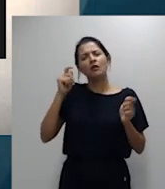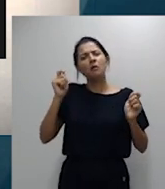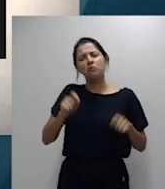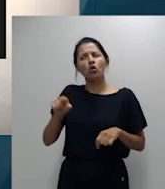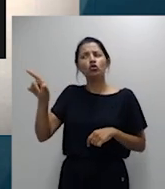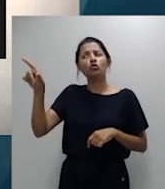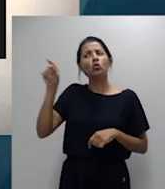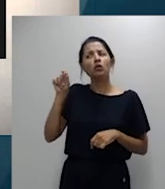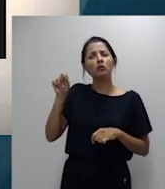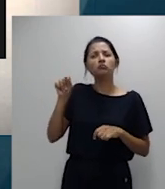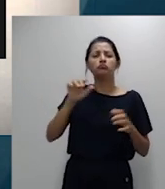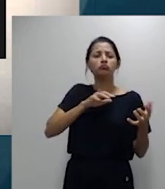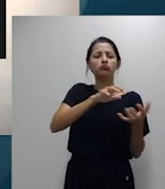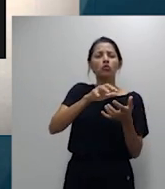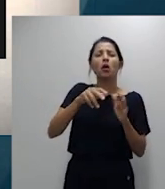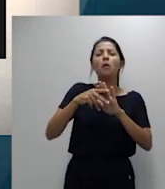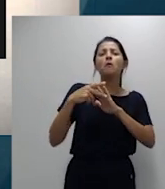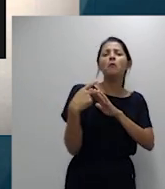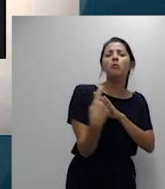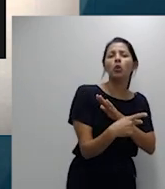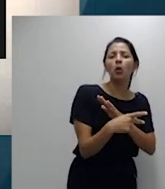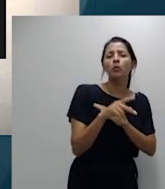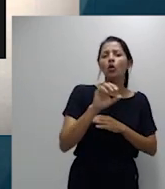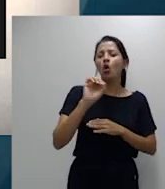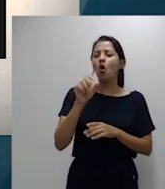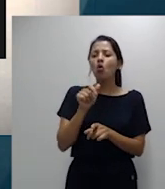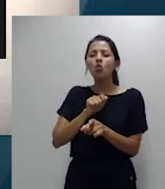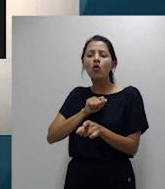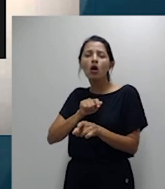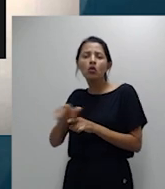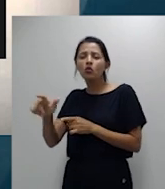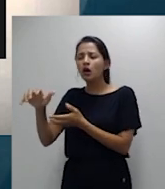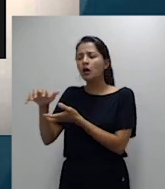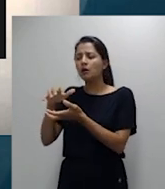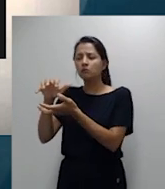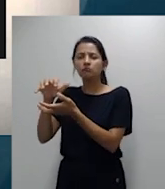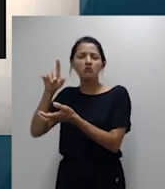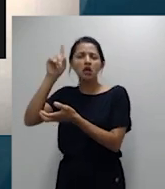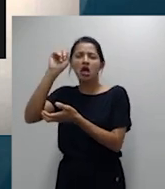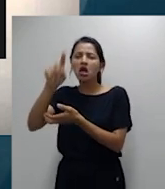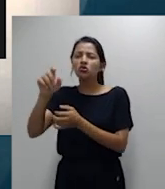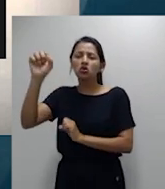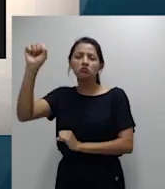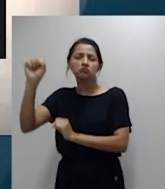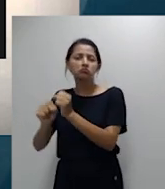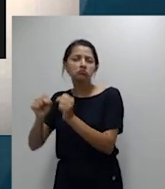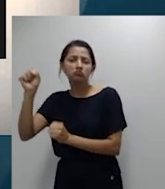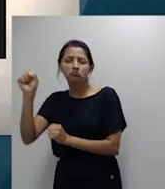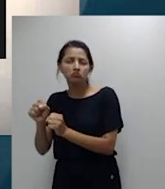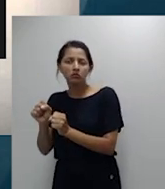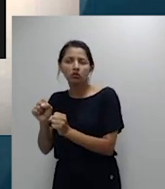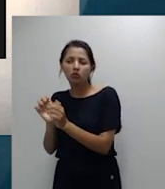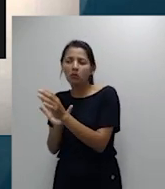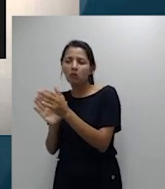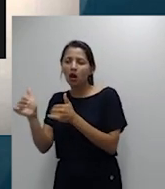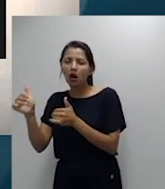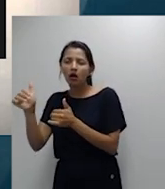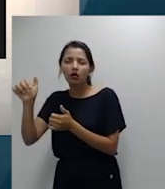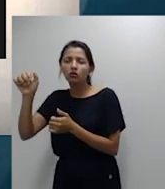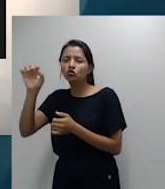ter um satélite próprio ou ter um satélite alugado é apenas o equipamento a equipamento e é